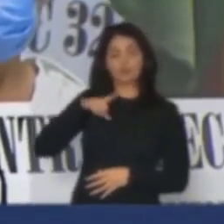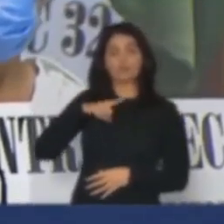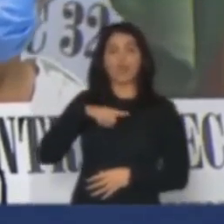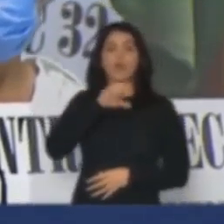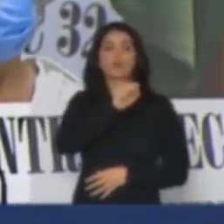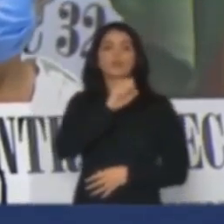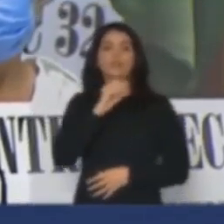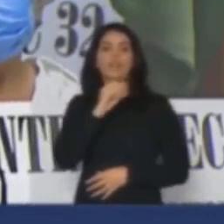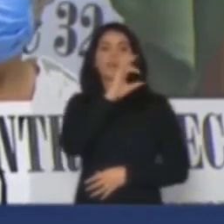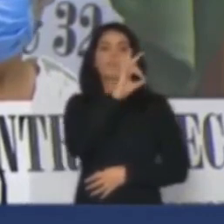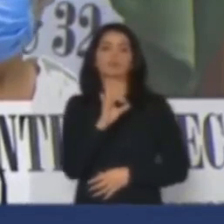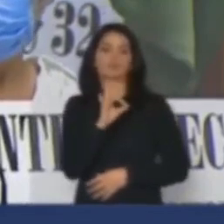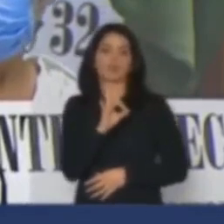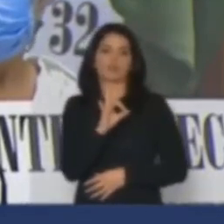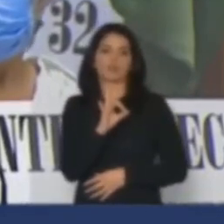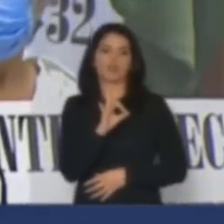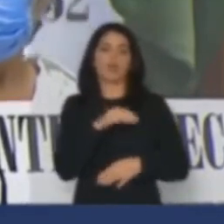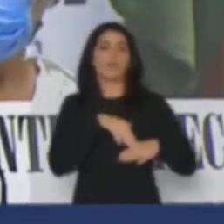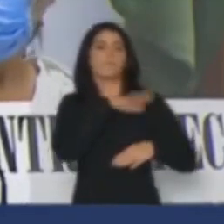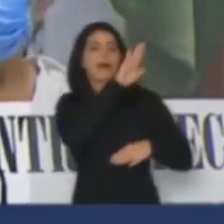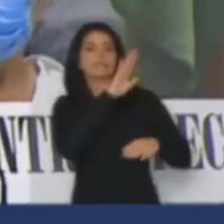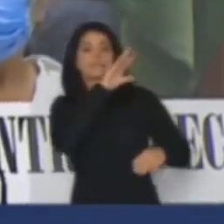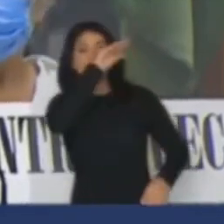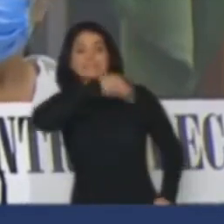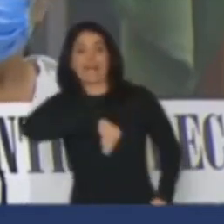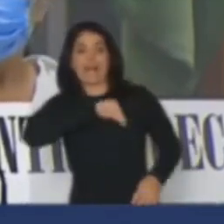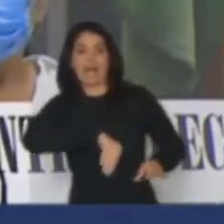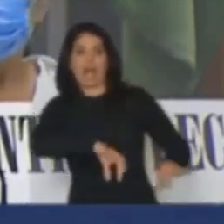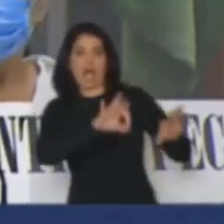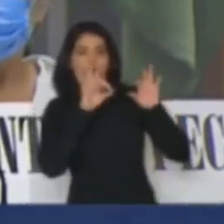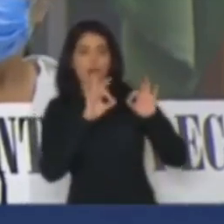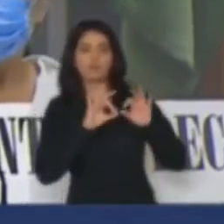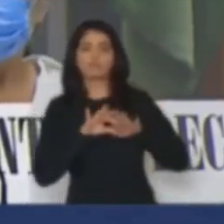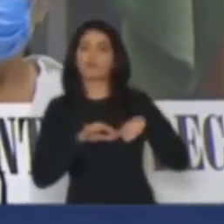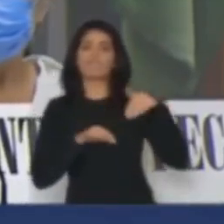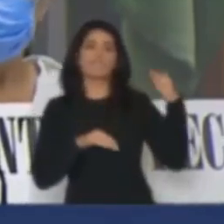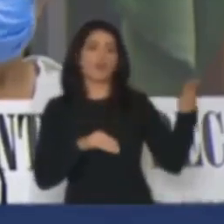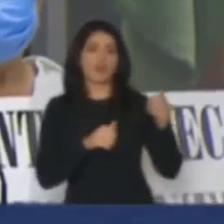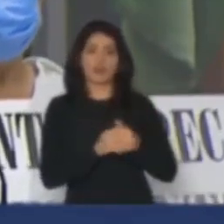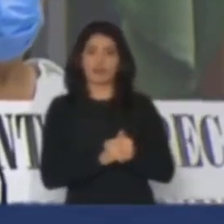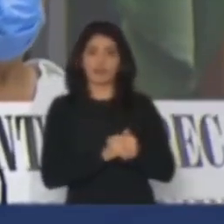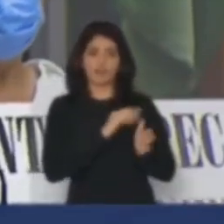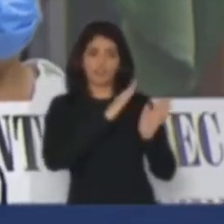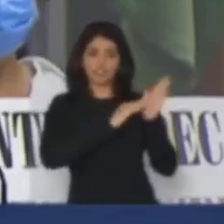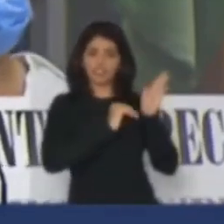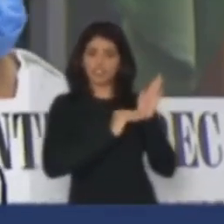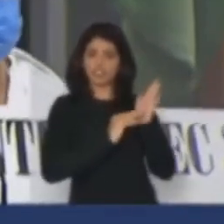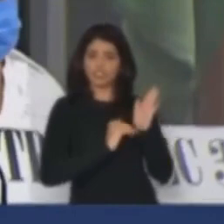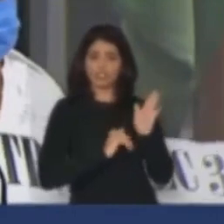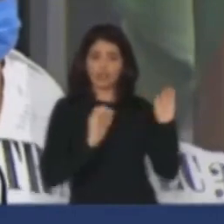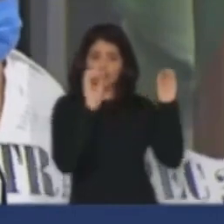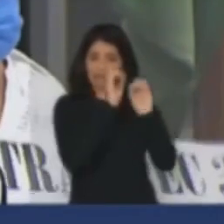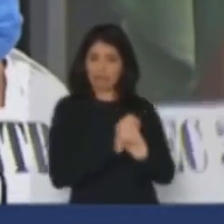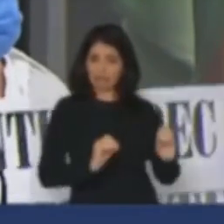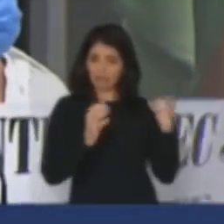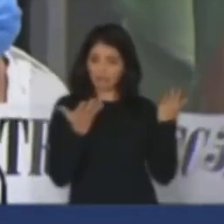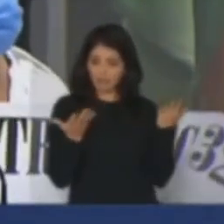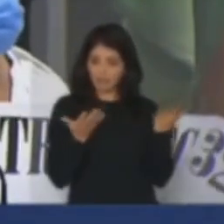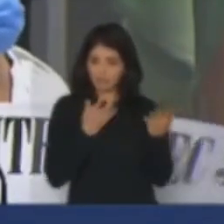servidores públicos. E os marajás estão fora dessa deforma administrativa, eles não entram na PEC